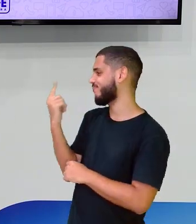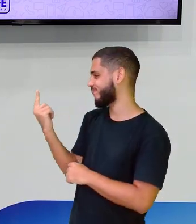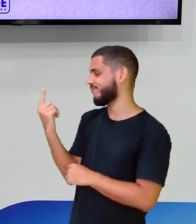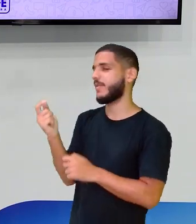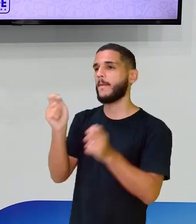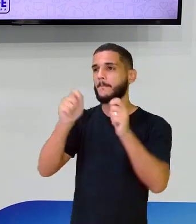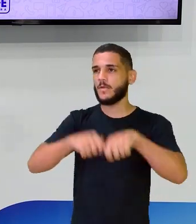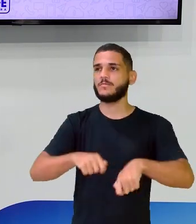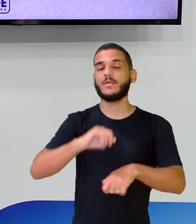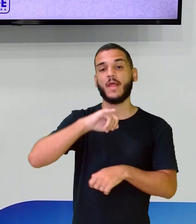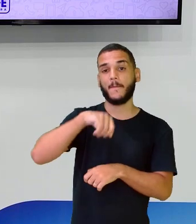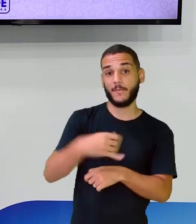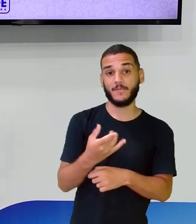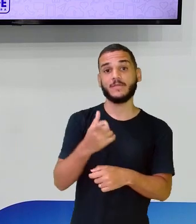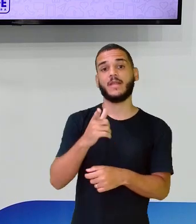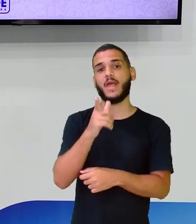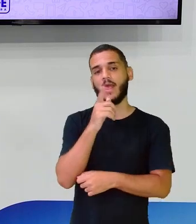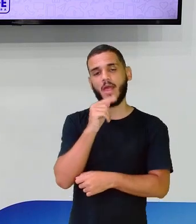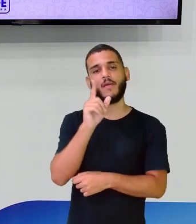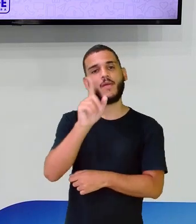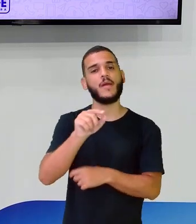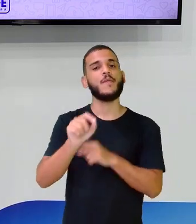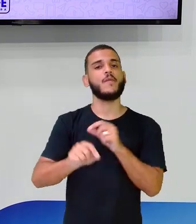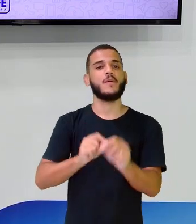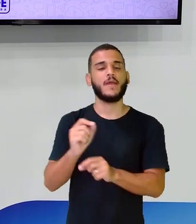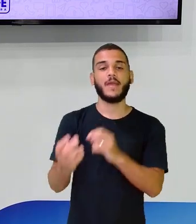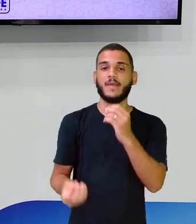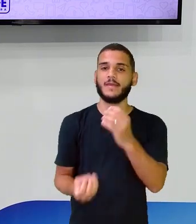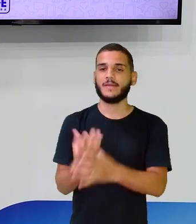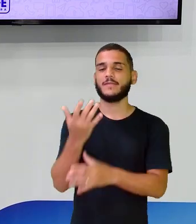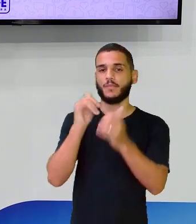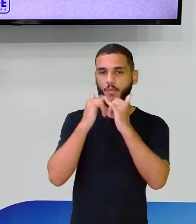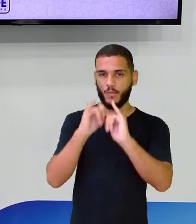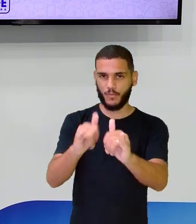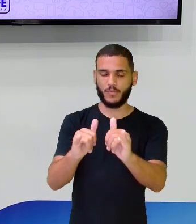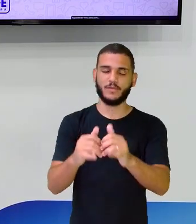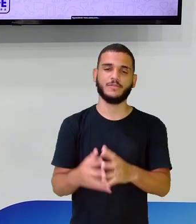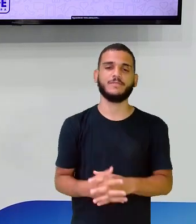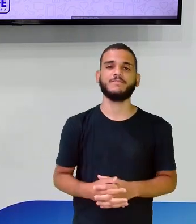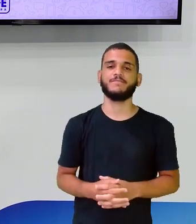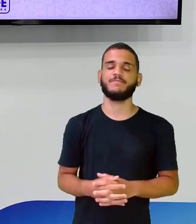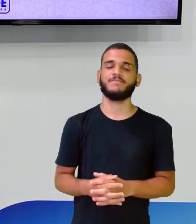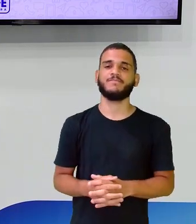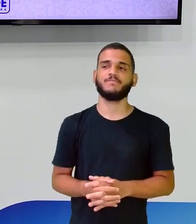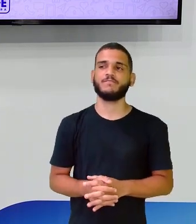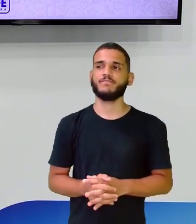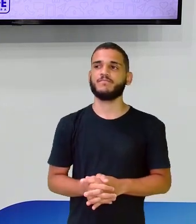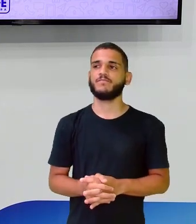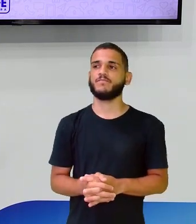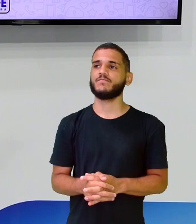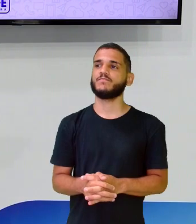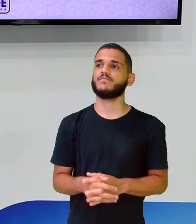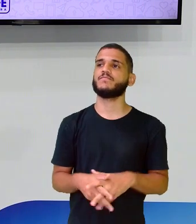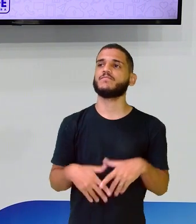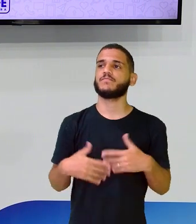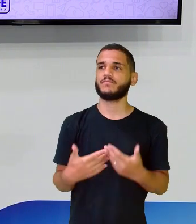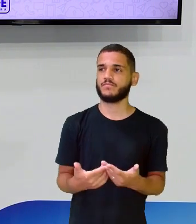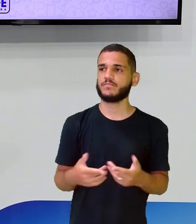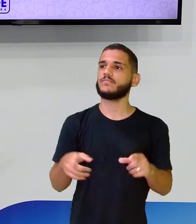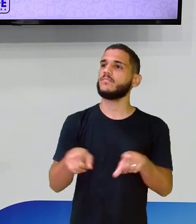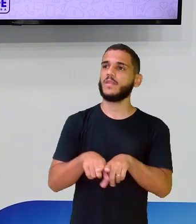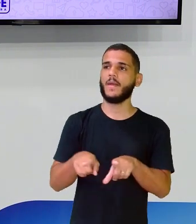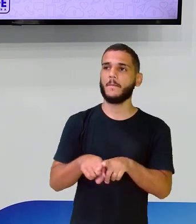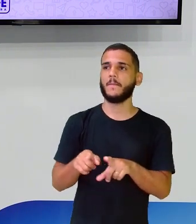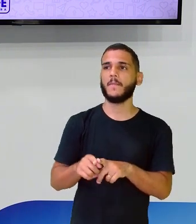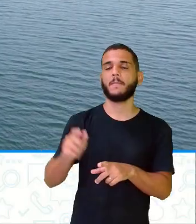aproveitar essa grande quantidade de água foi na produção de energia elétrica, tá? E olha,